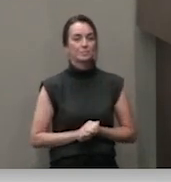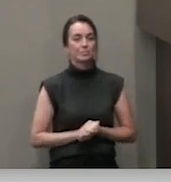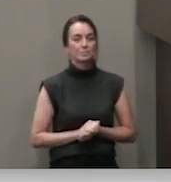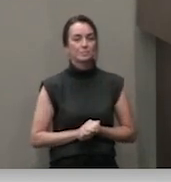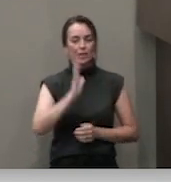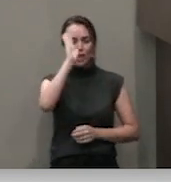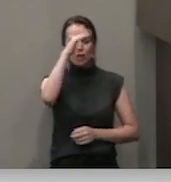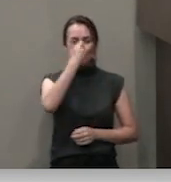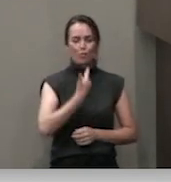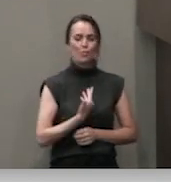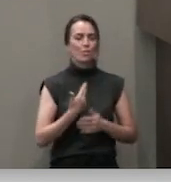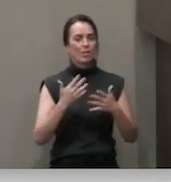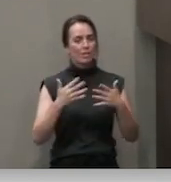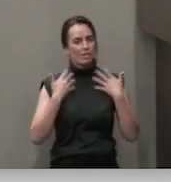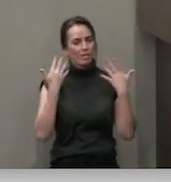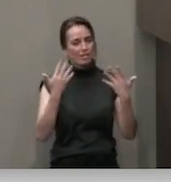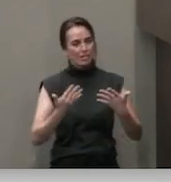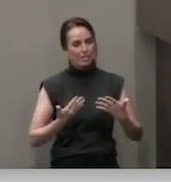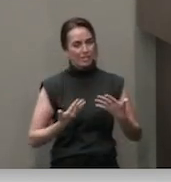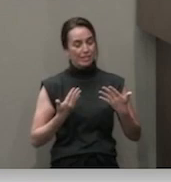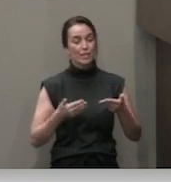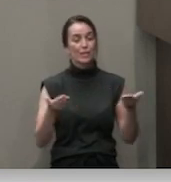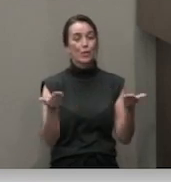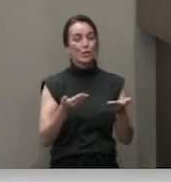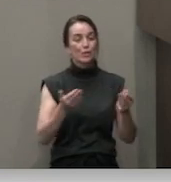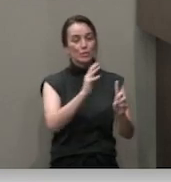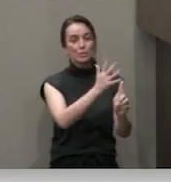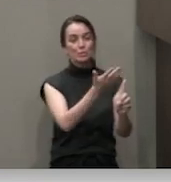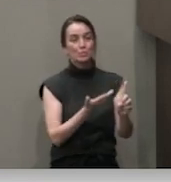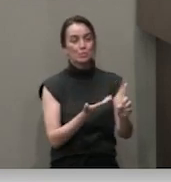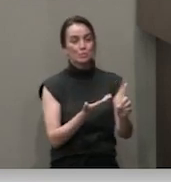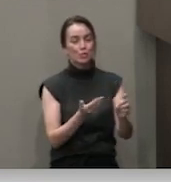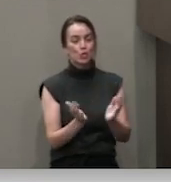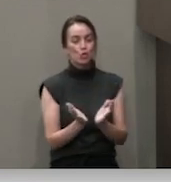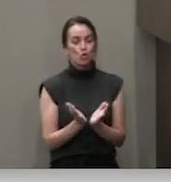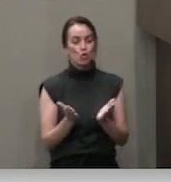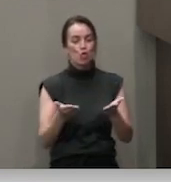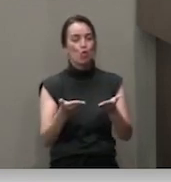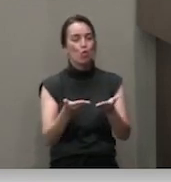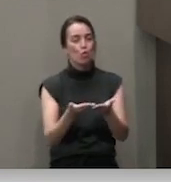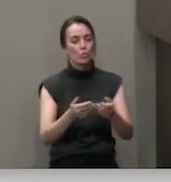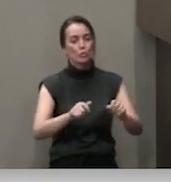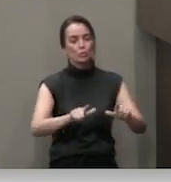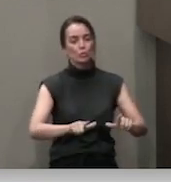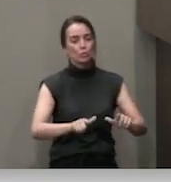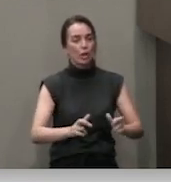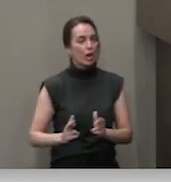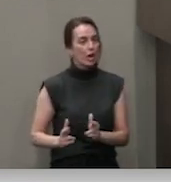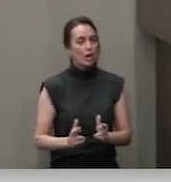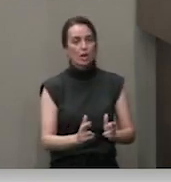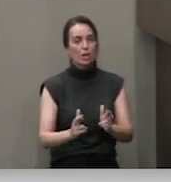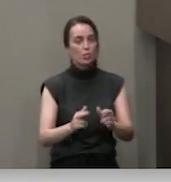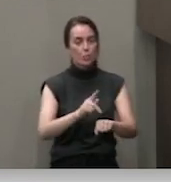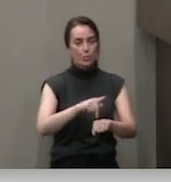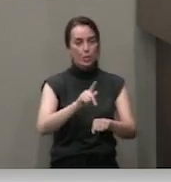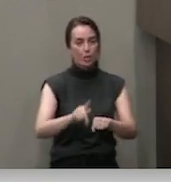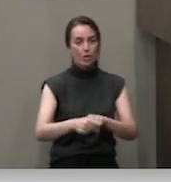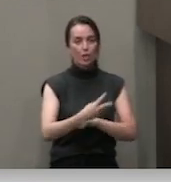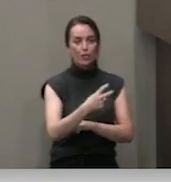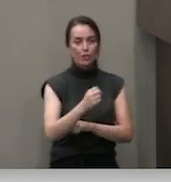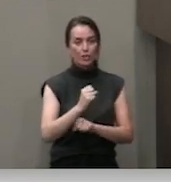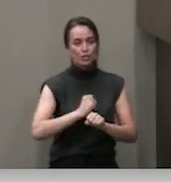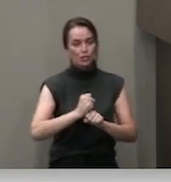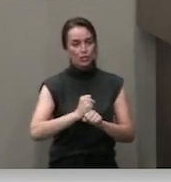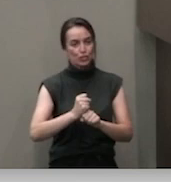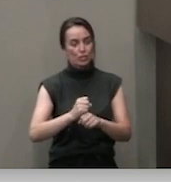honra e alegria que homenageamos hoje o comitê de bacia hidrográfica do rio passofundo pelos 20